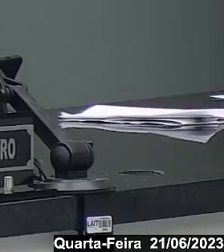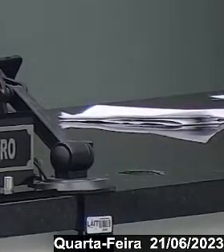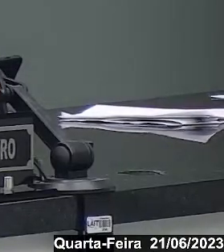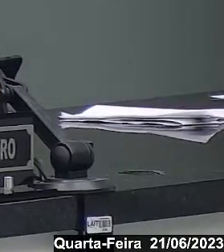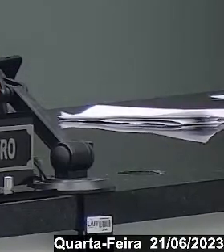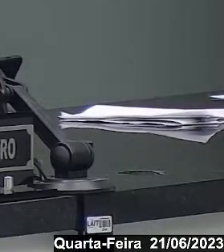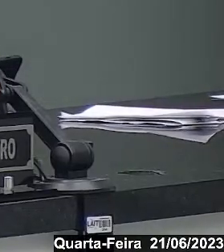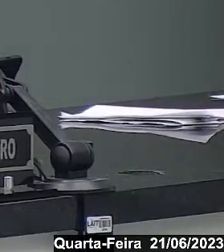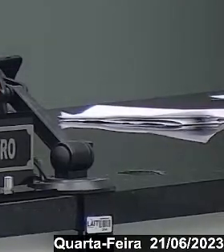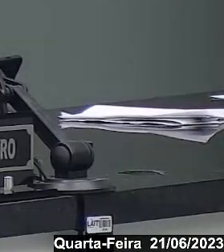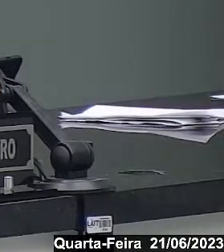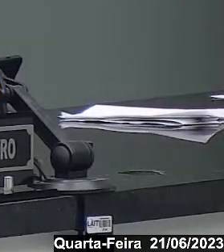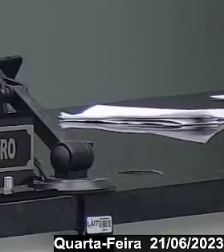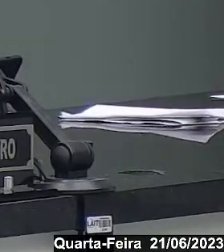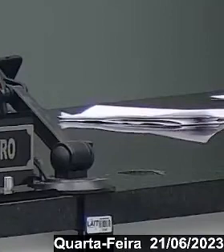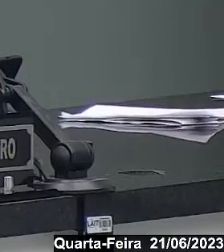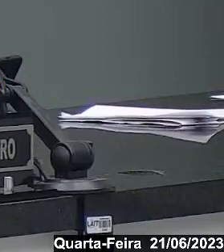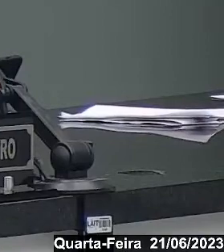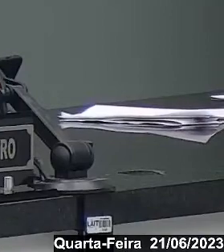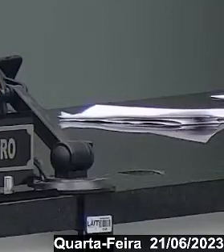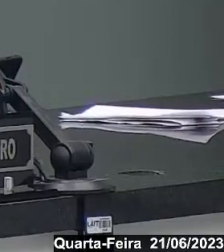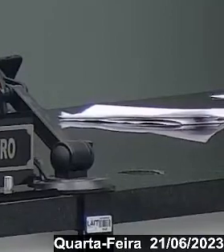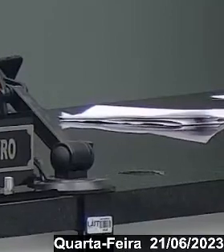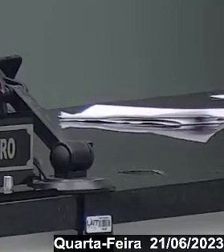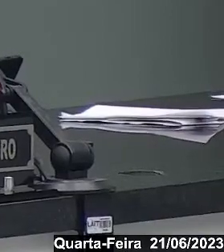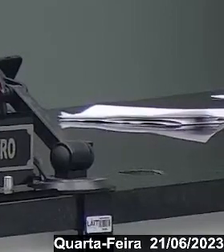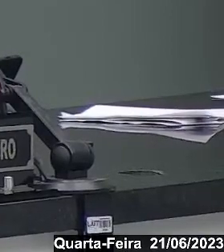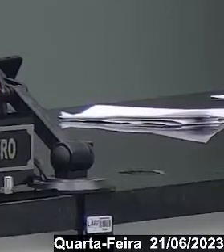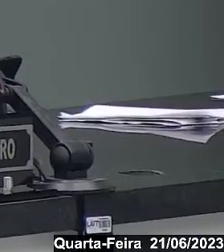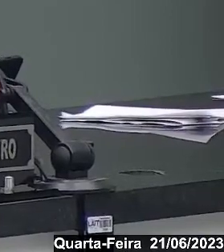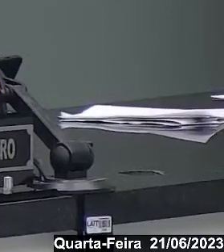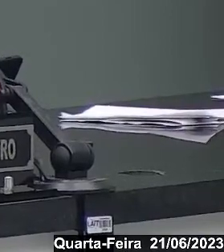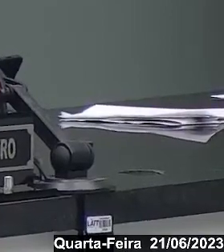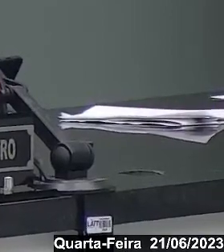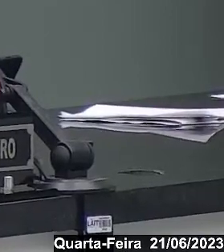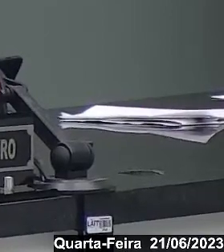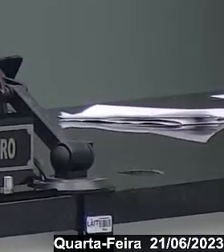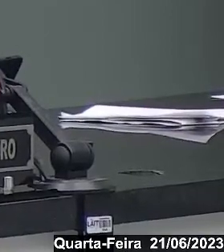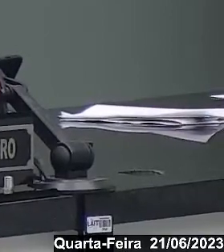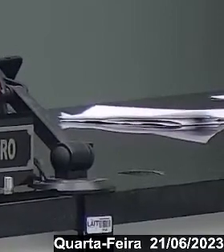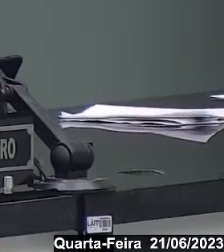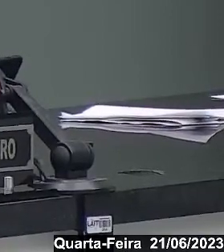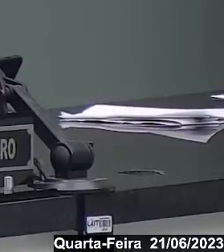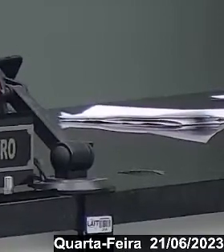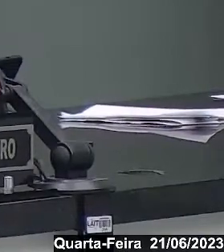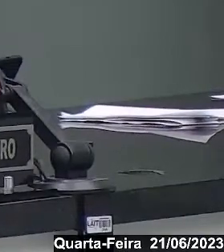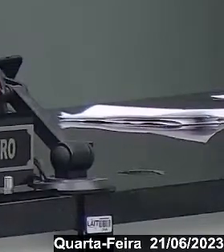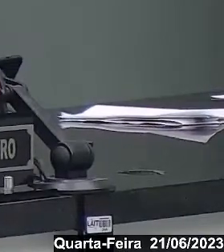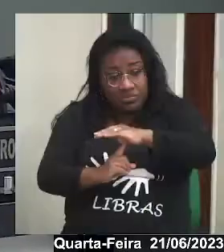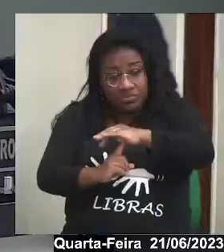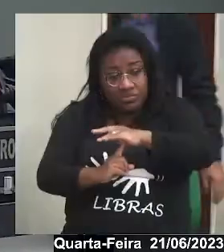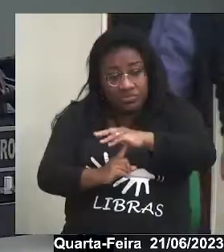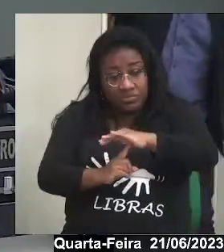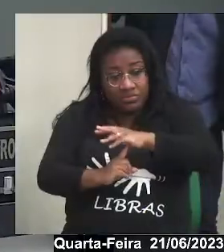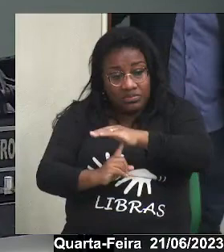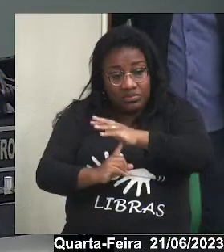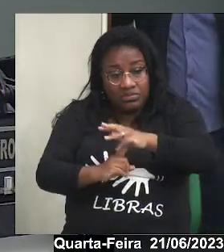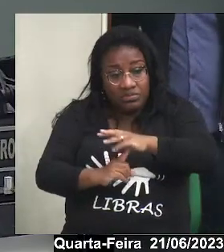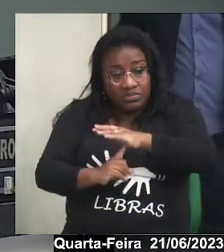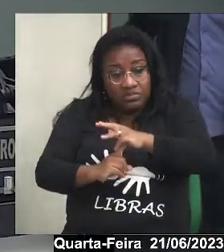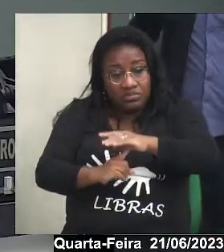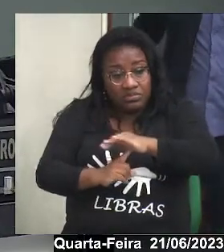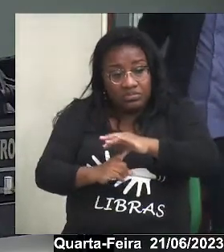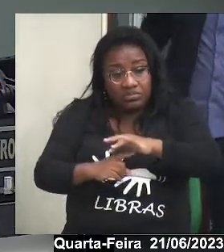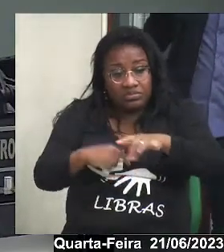tenho muito contato com expositores, não só expositores, montadores de barraca, o próprio Demer, o Fernando, que vocês conhecem, o